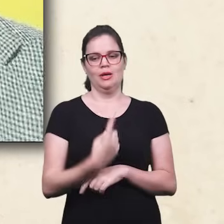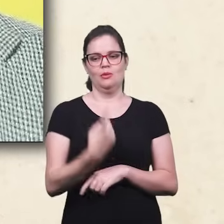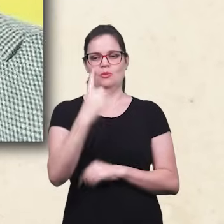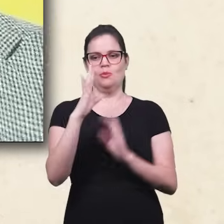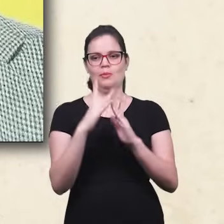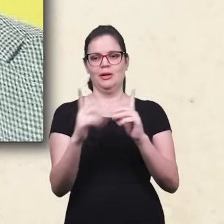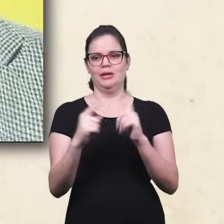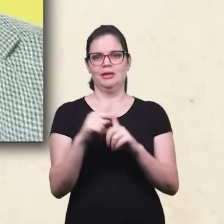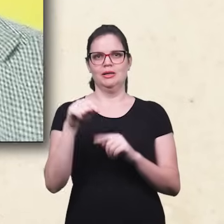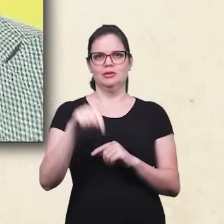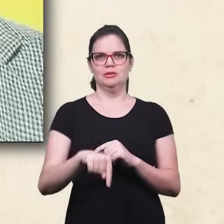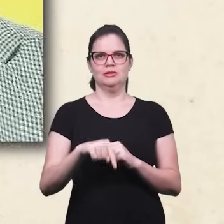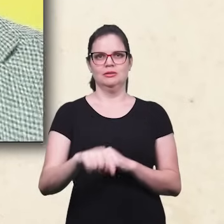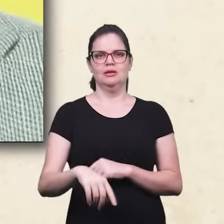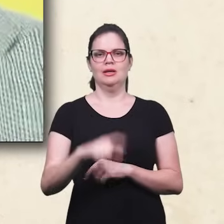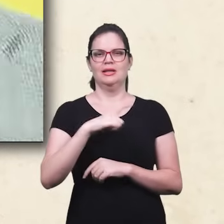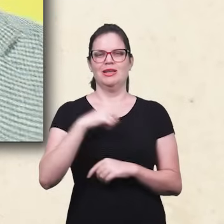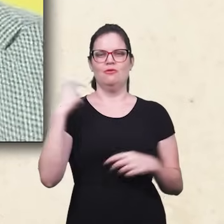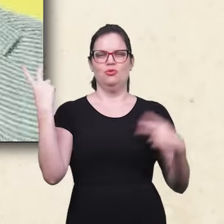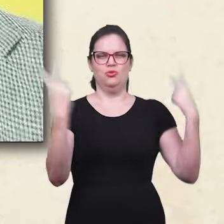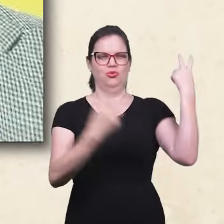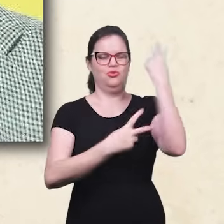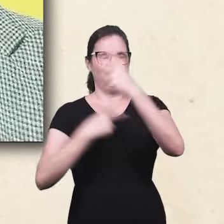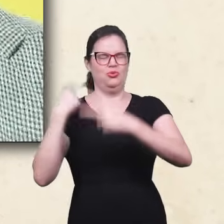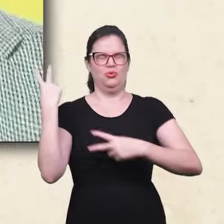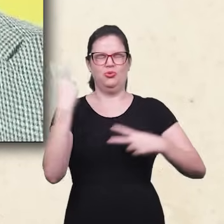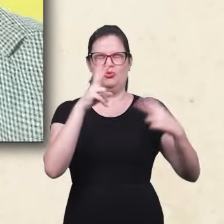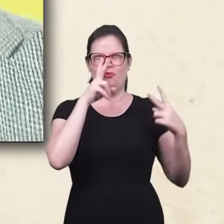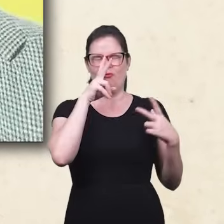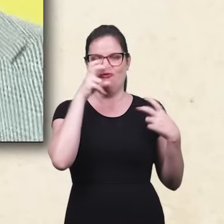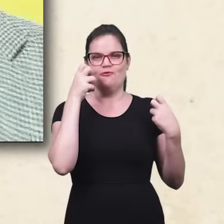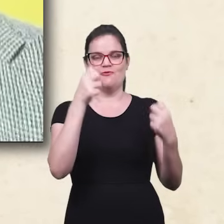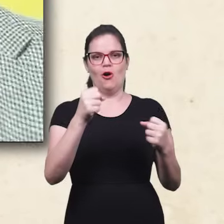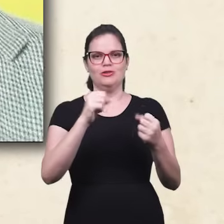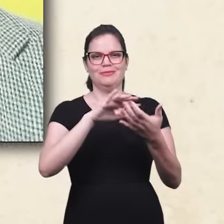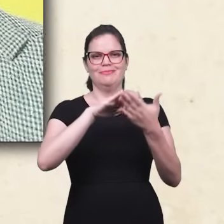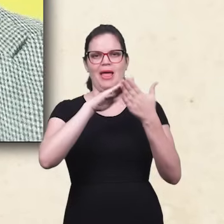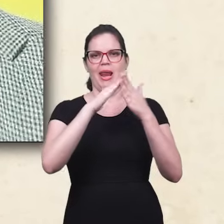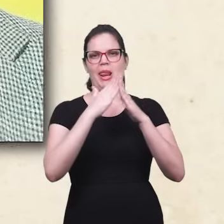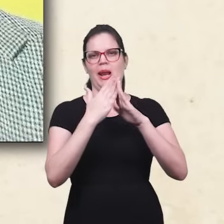que houve um forte vento que caiu,